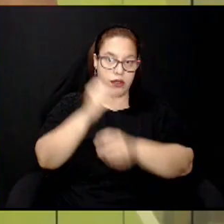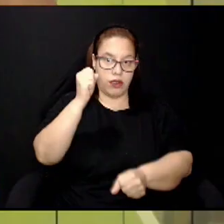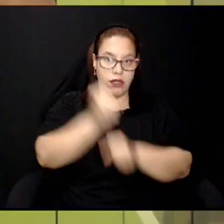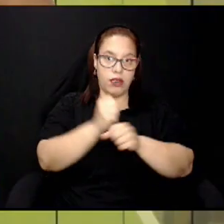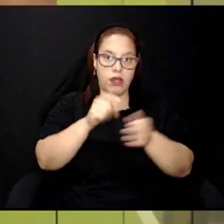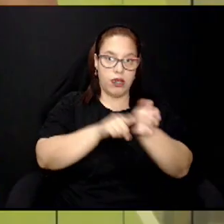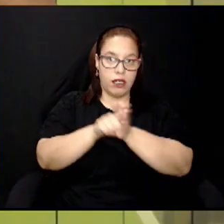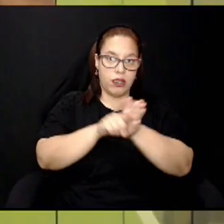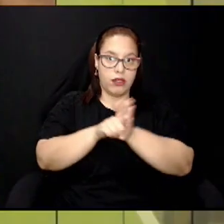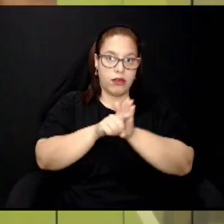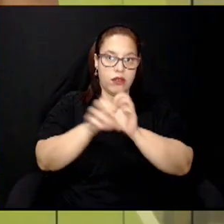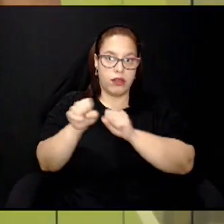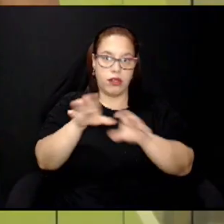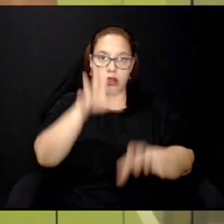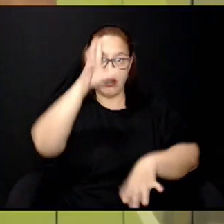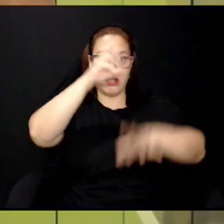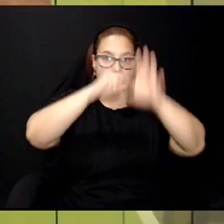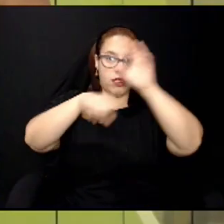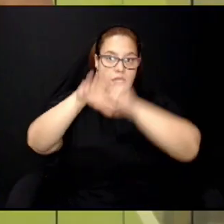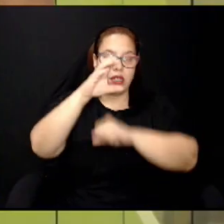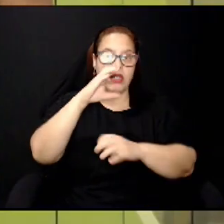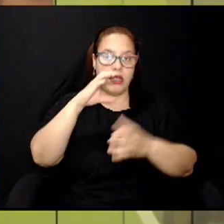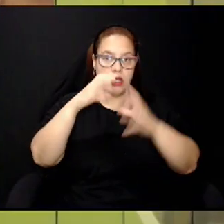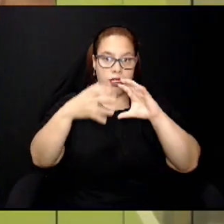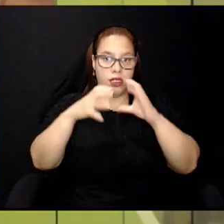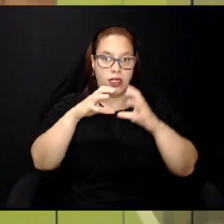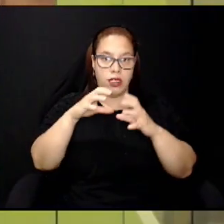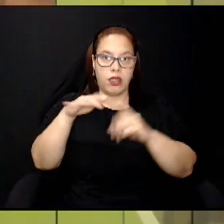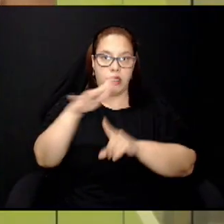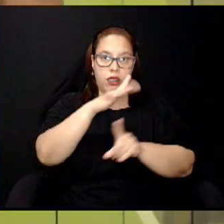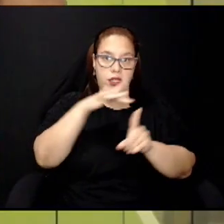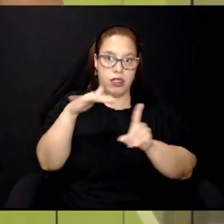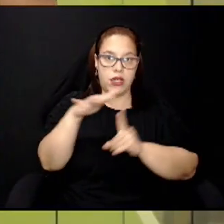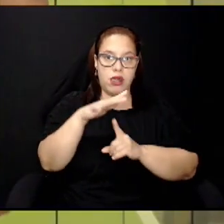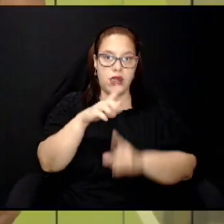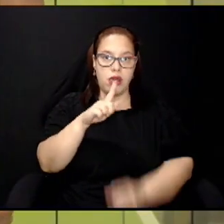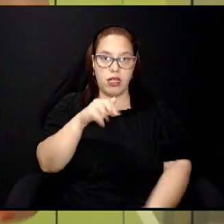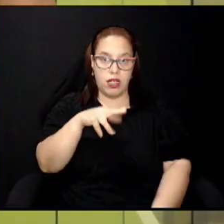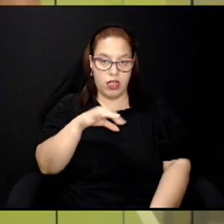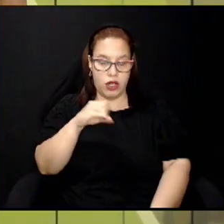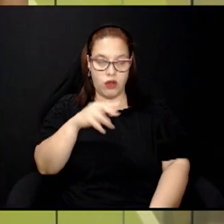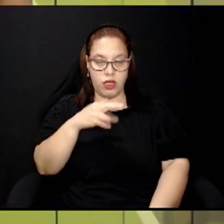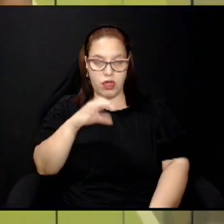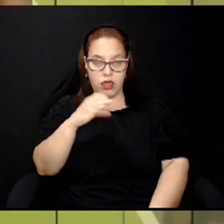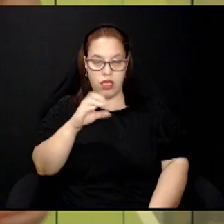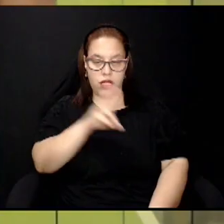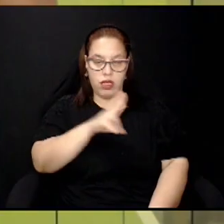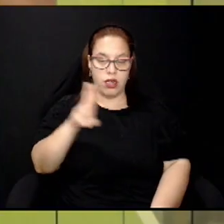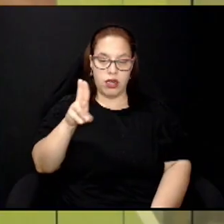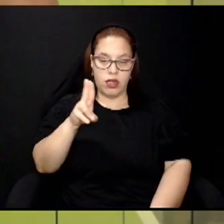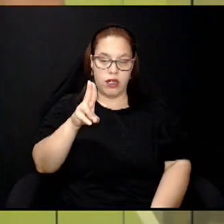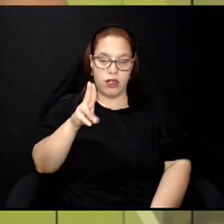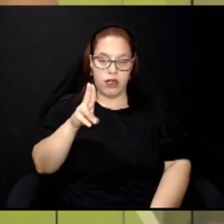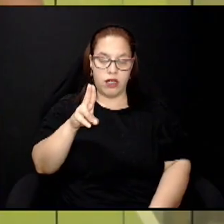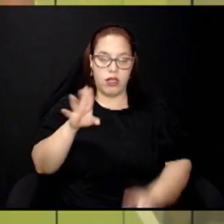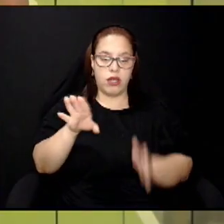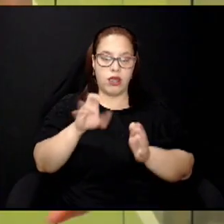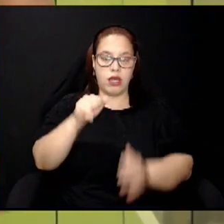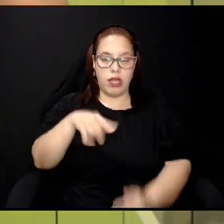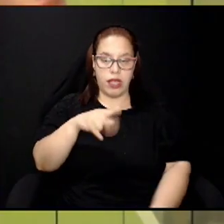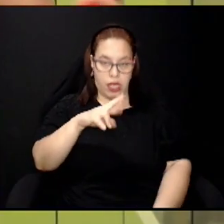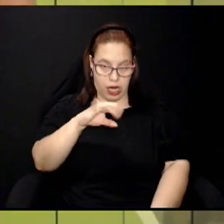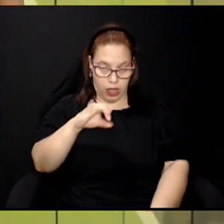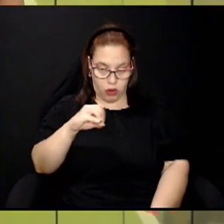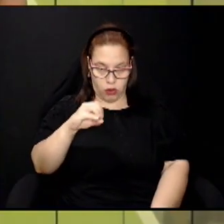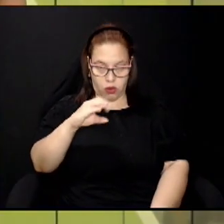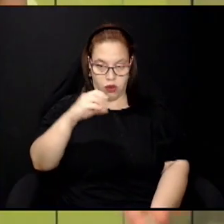Ensino e Aprendizado em Clima, Meio Ambiente e Geociências. O nome do jogo é Entrando no Clima e serve como uma